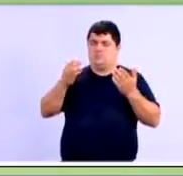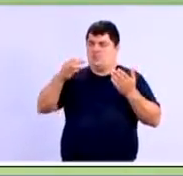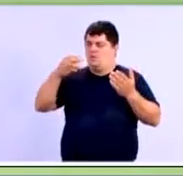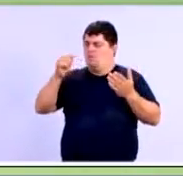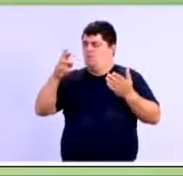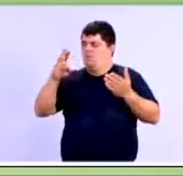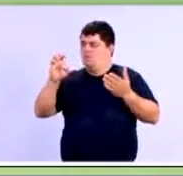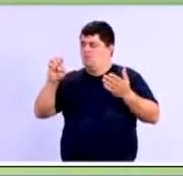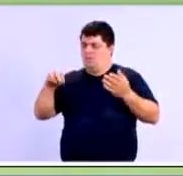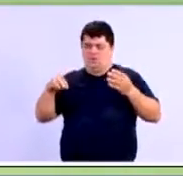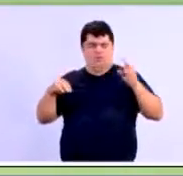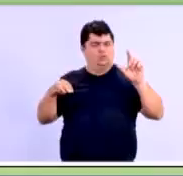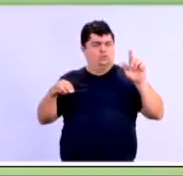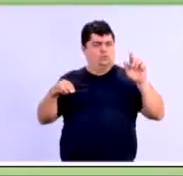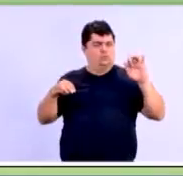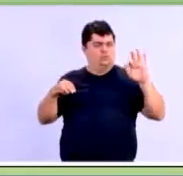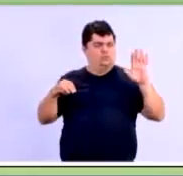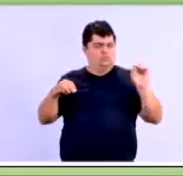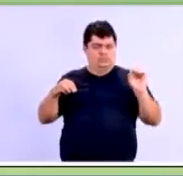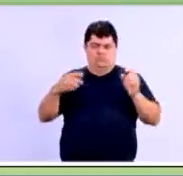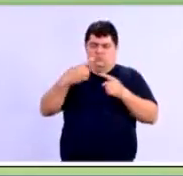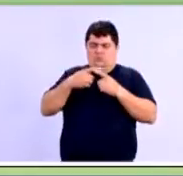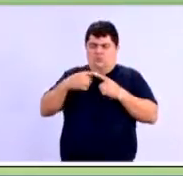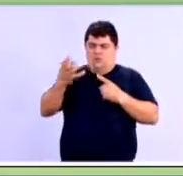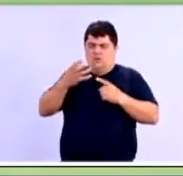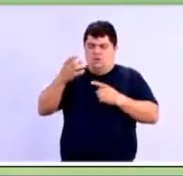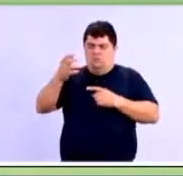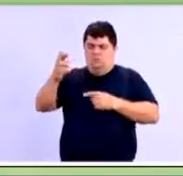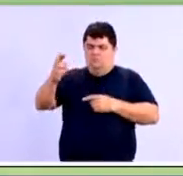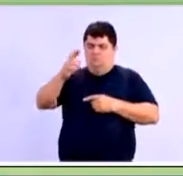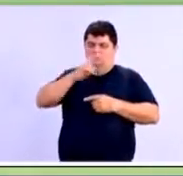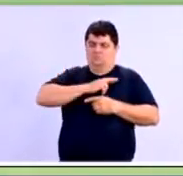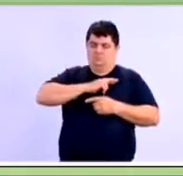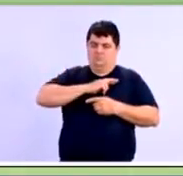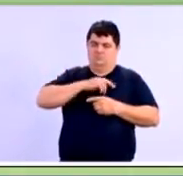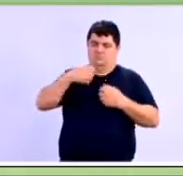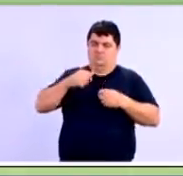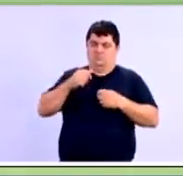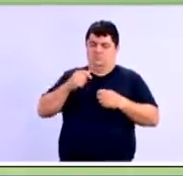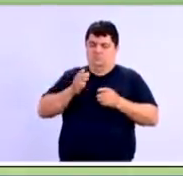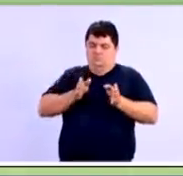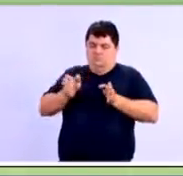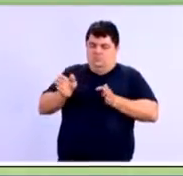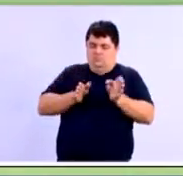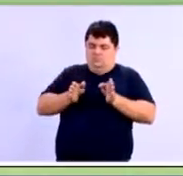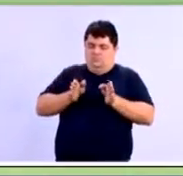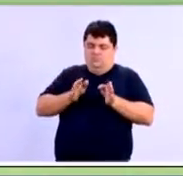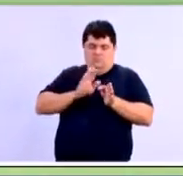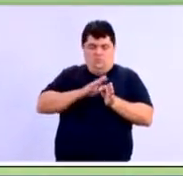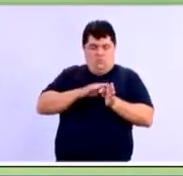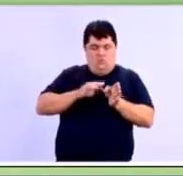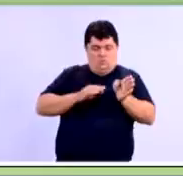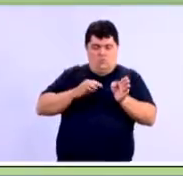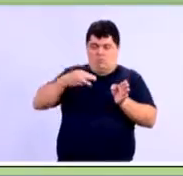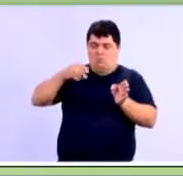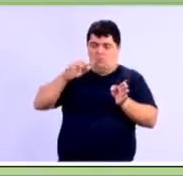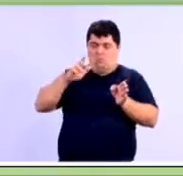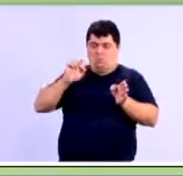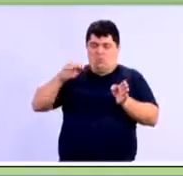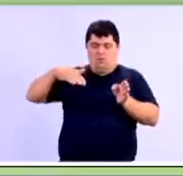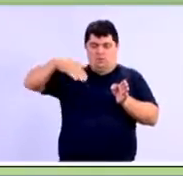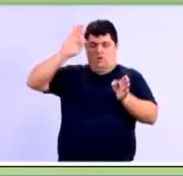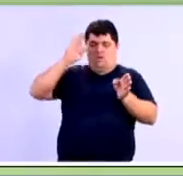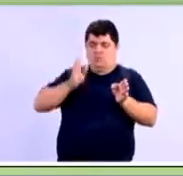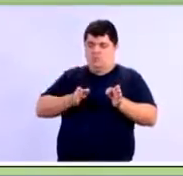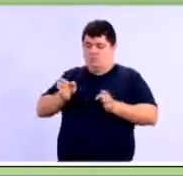giro. Para termos o retorno esperado, existem dois caminhos. Ou eu tenho uma margem alta, ou eu